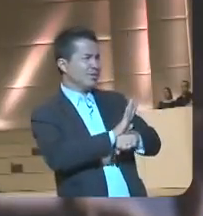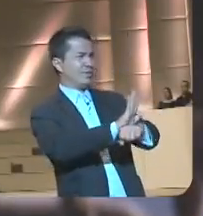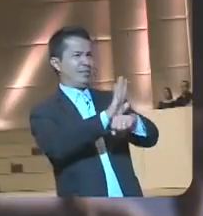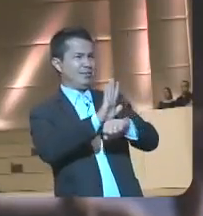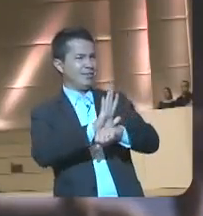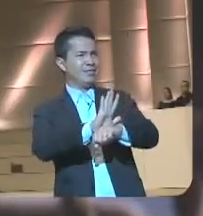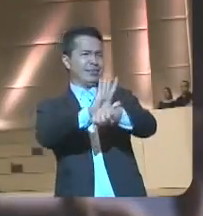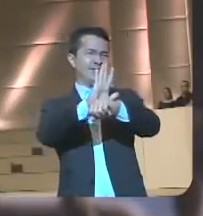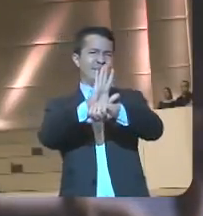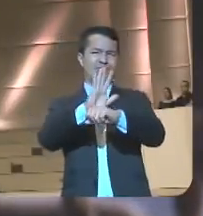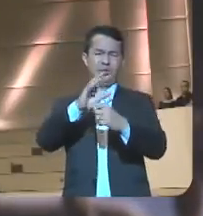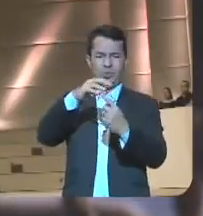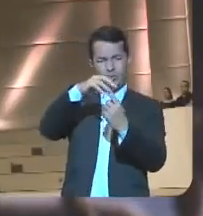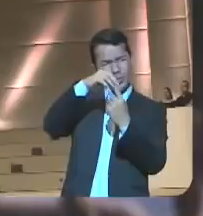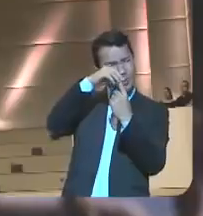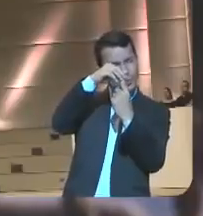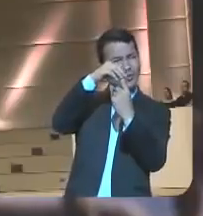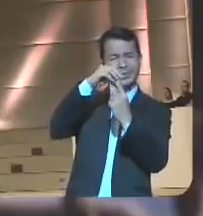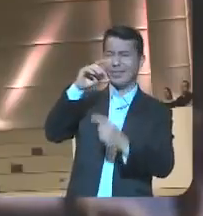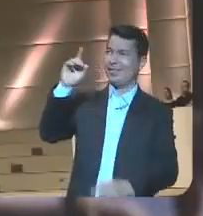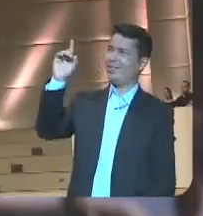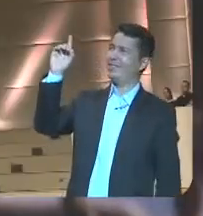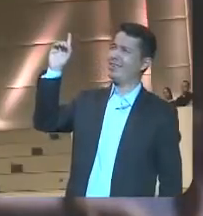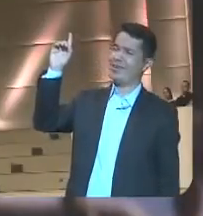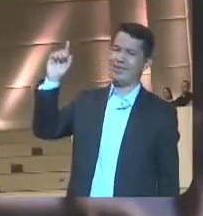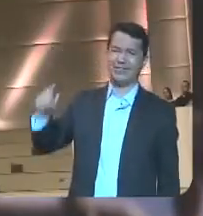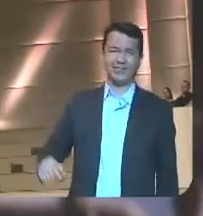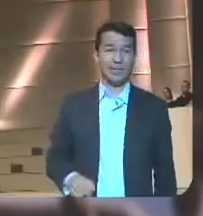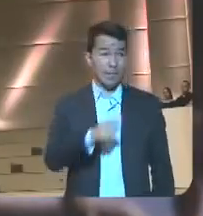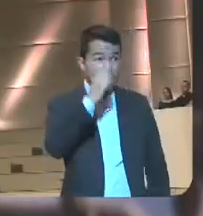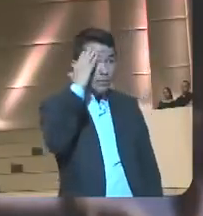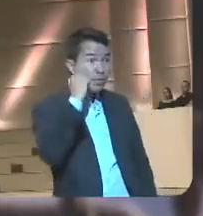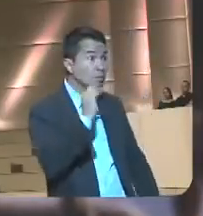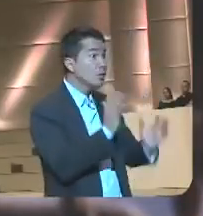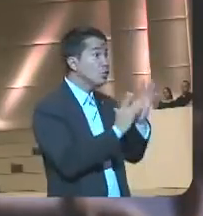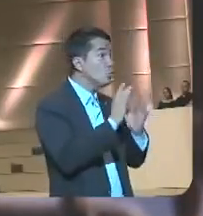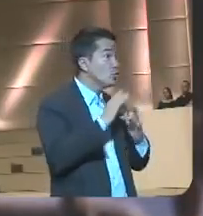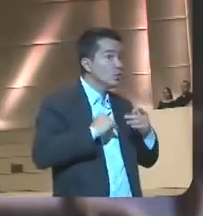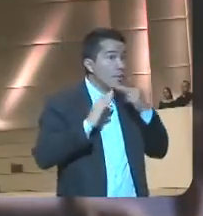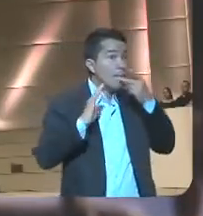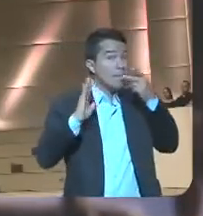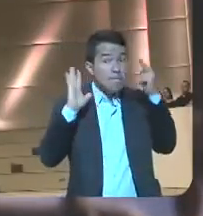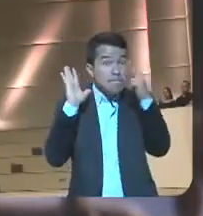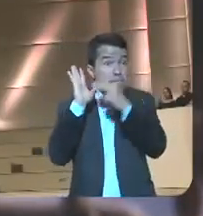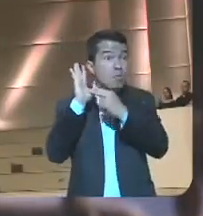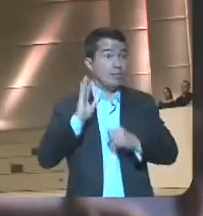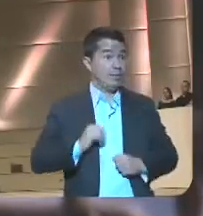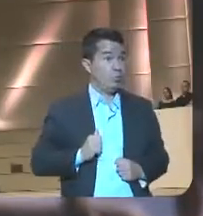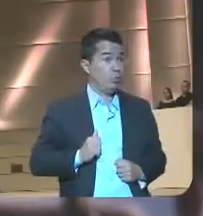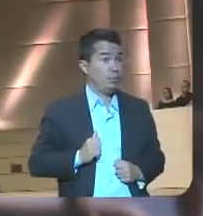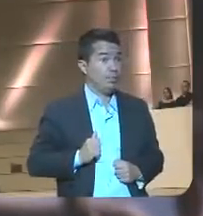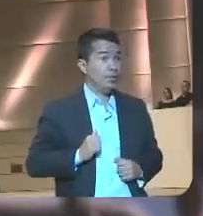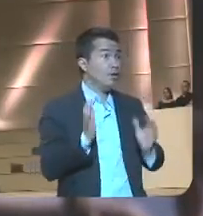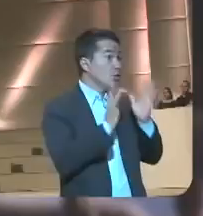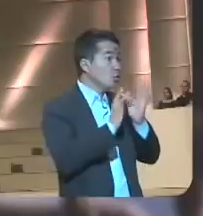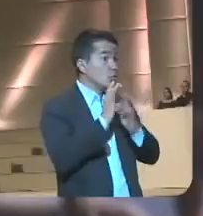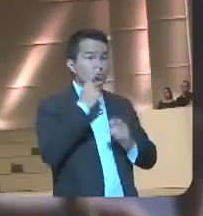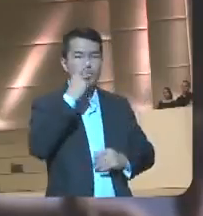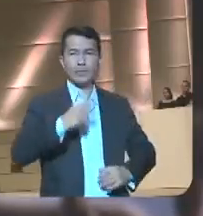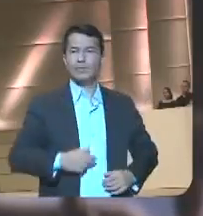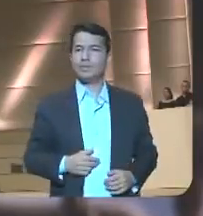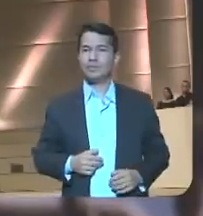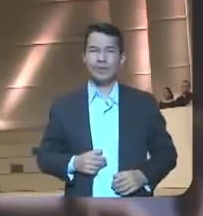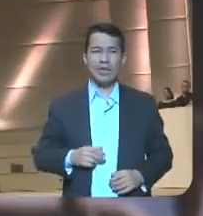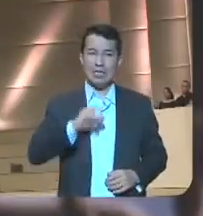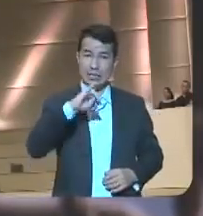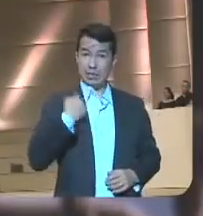há uma promessa do senhor jesus maravilhosa quando nós fazemos em jesus a nossa herança o